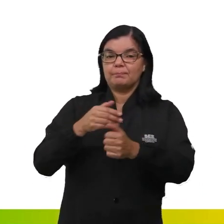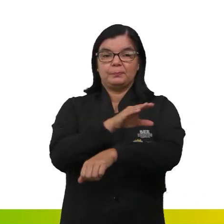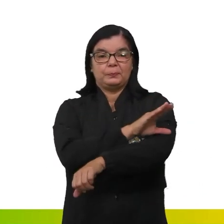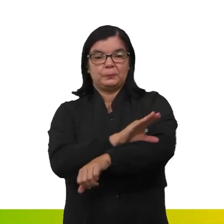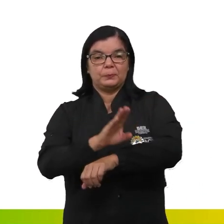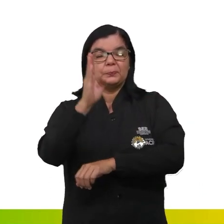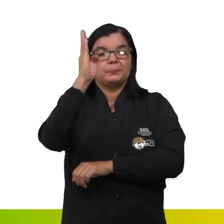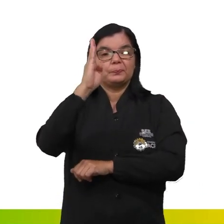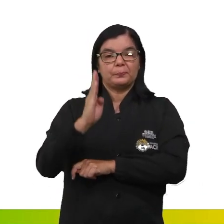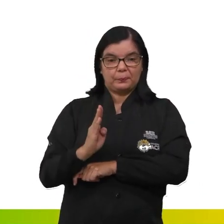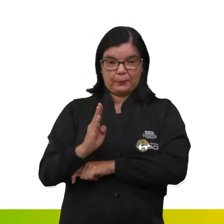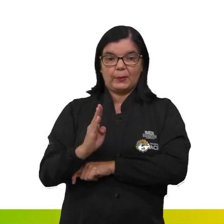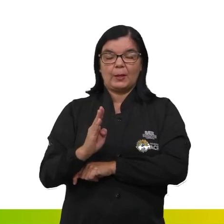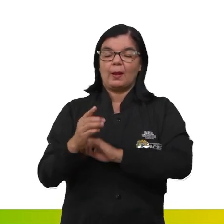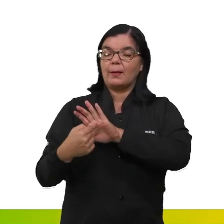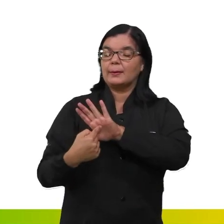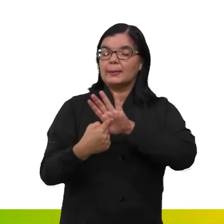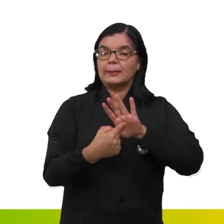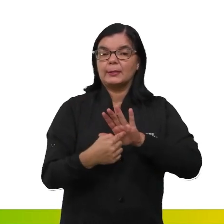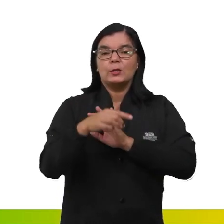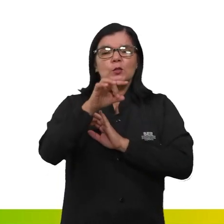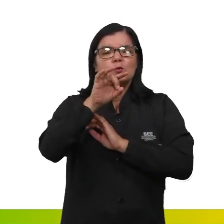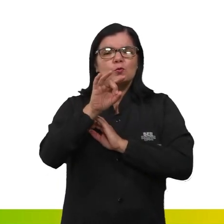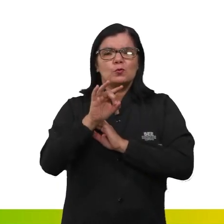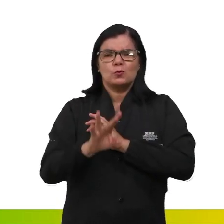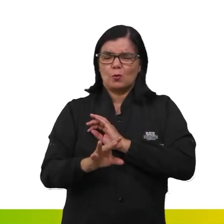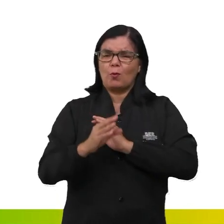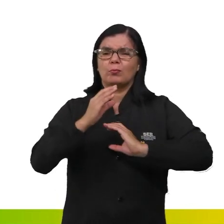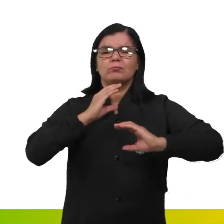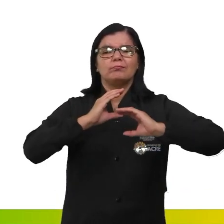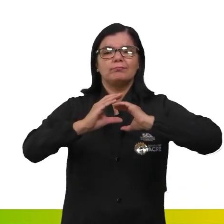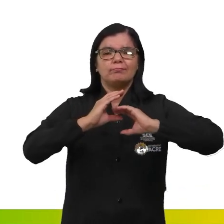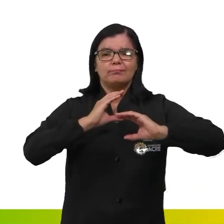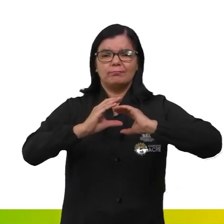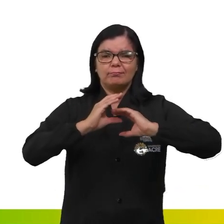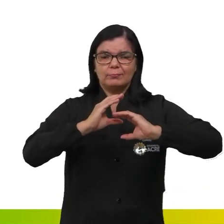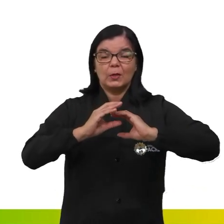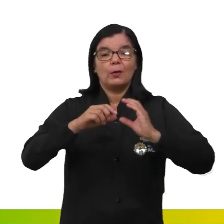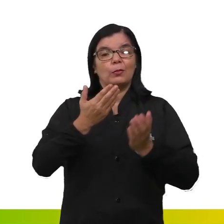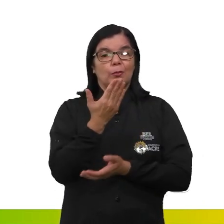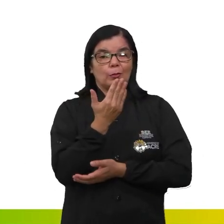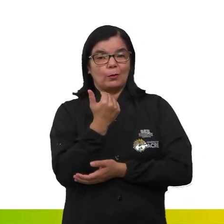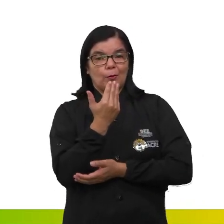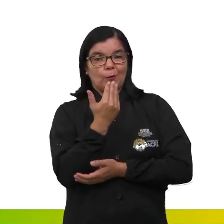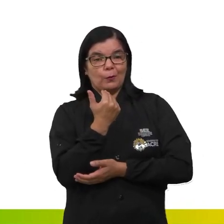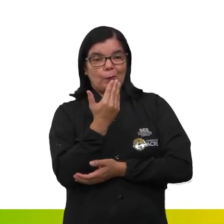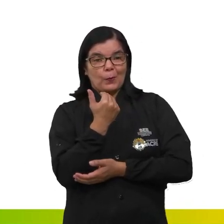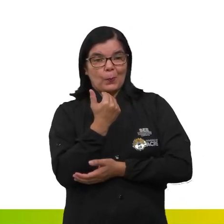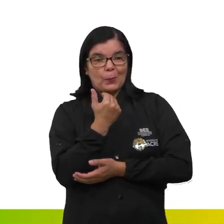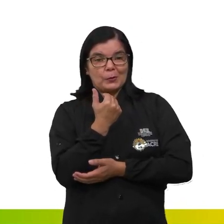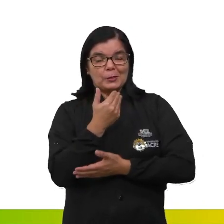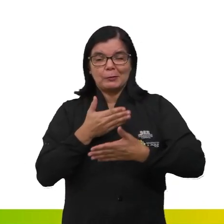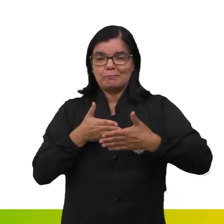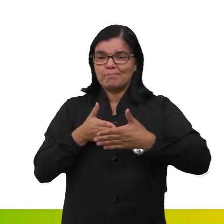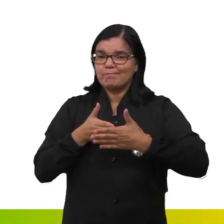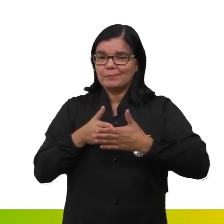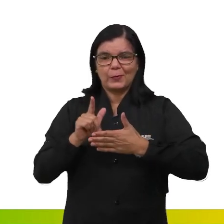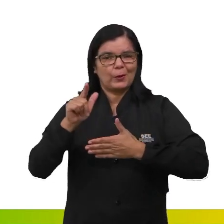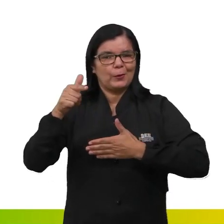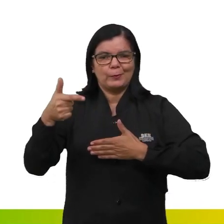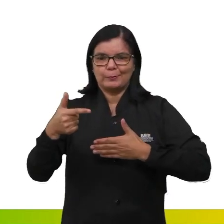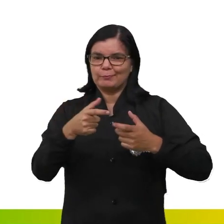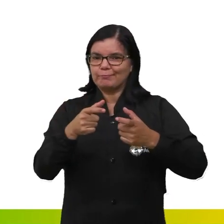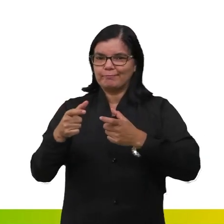no Brasil se manifesta apenas na música e na culinária, sem impacto em